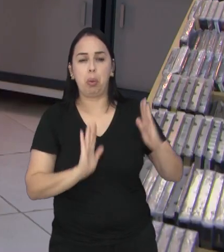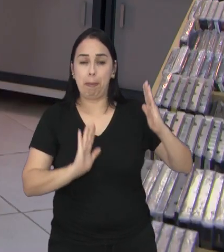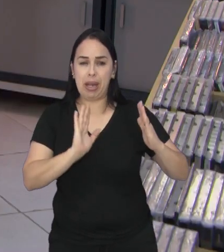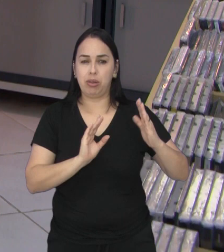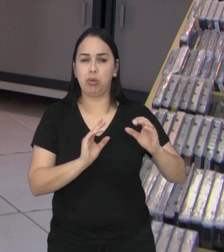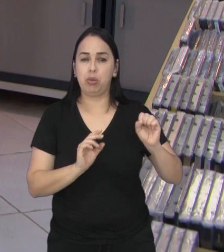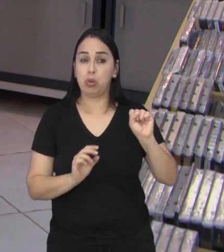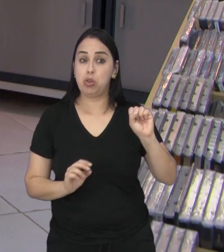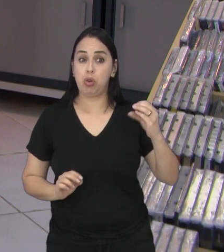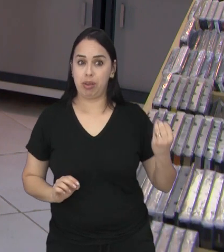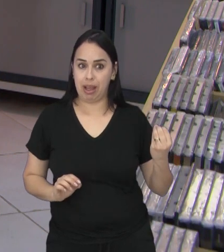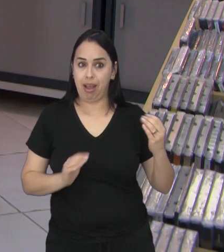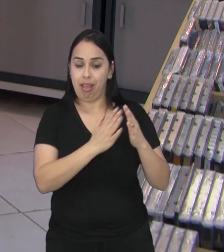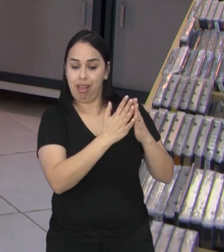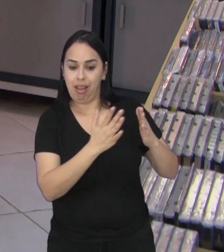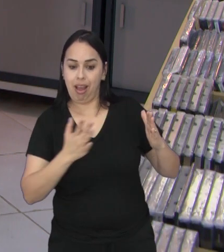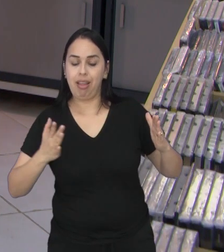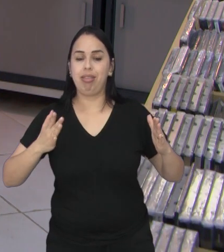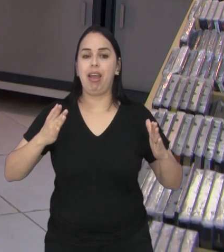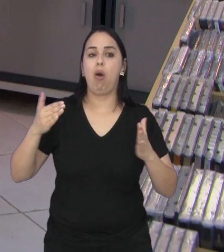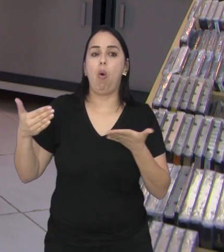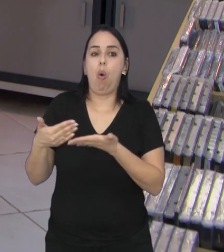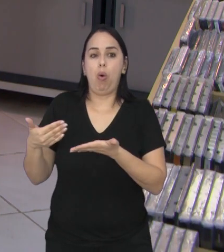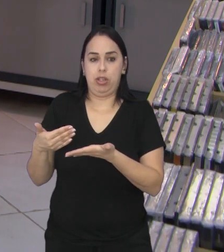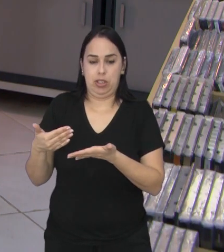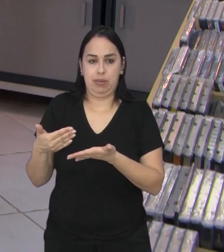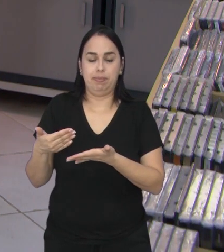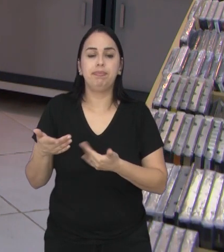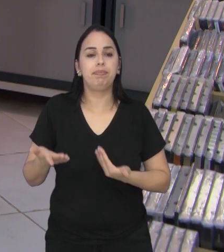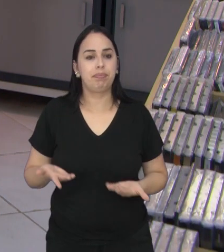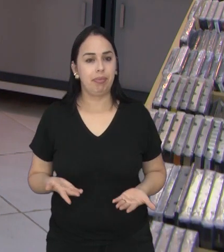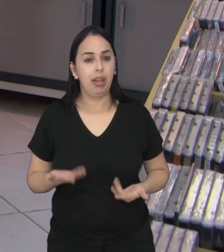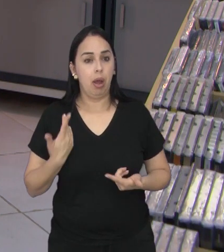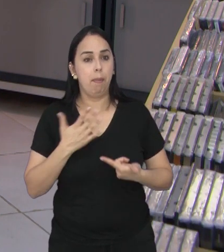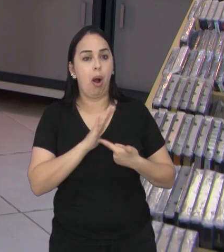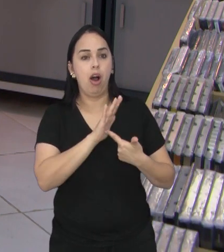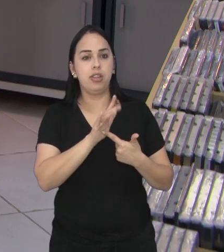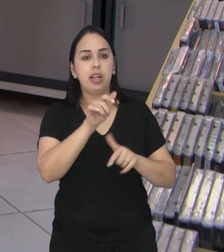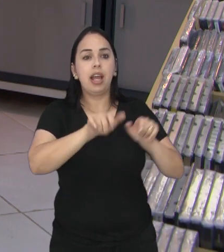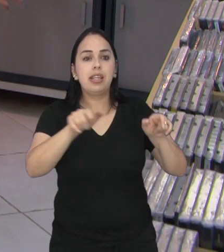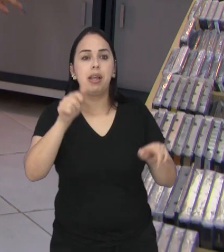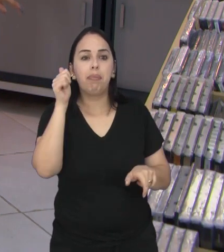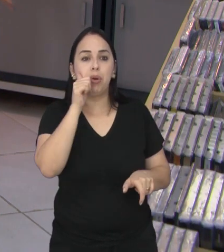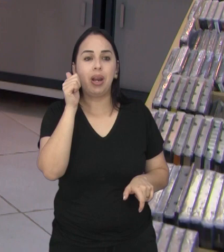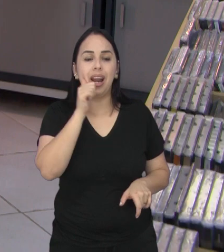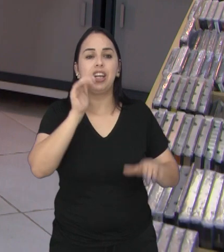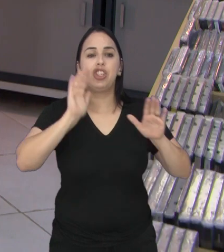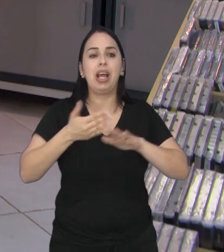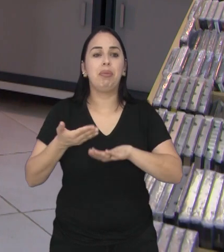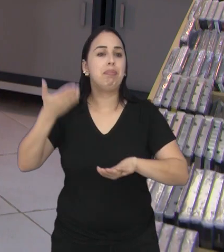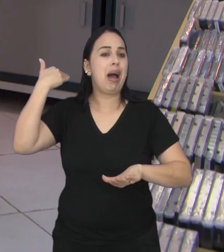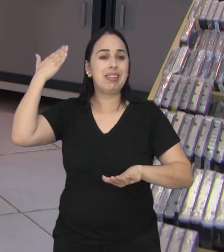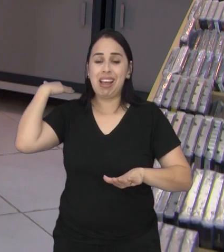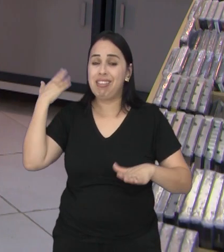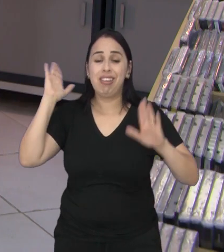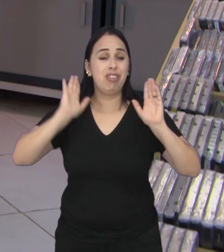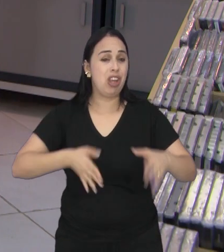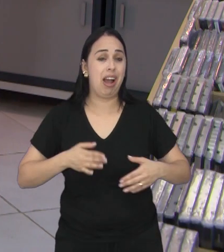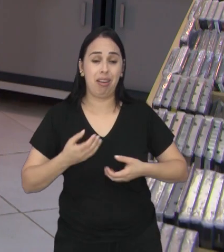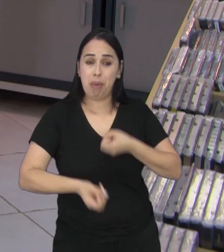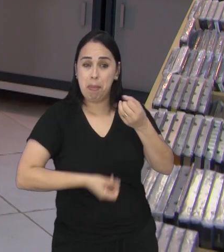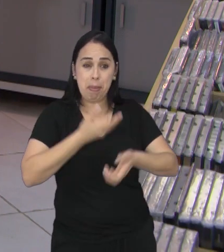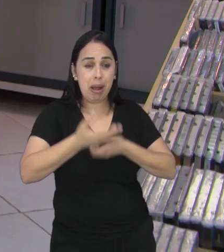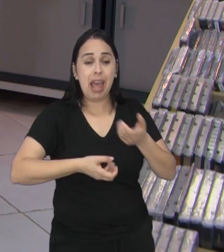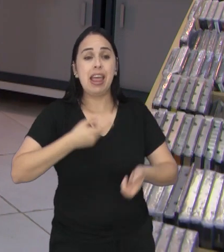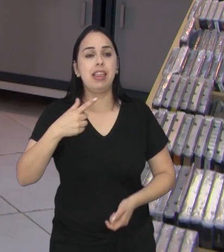final dos anos 80 até os dias atuais. Então, tipo assim, a gente mostra que essas mulheres, elas já estavam lá, fazendo rimas com